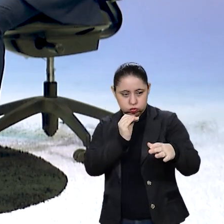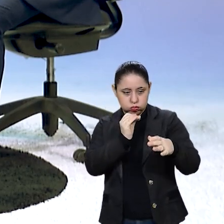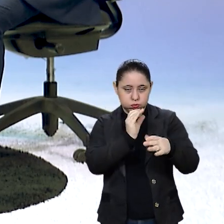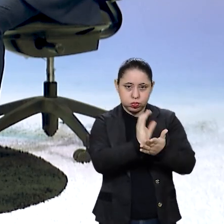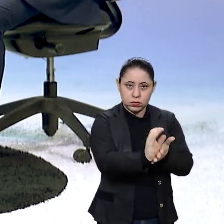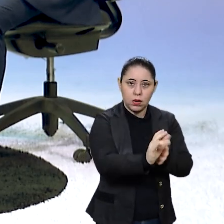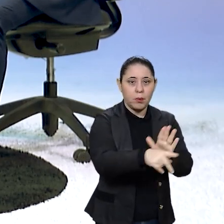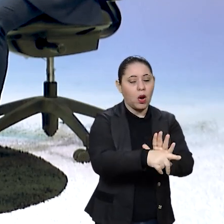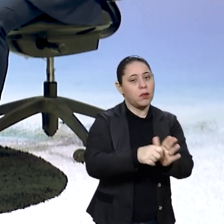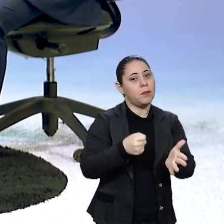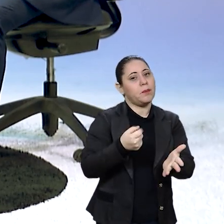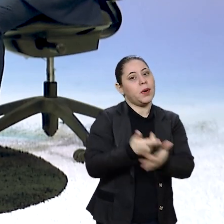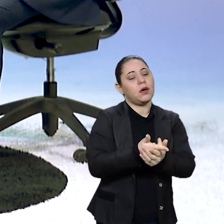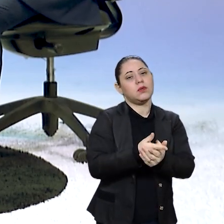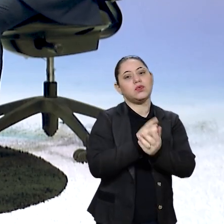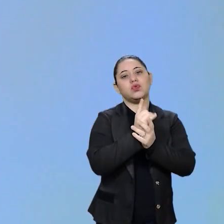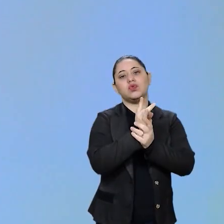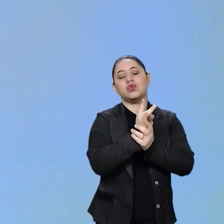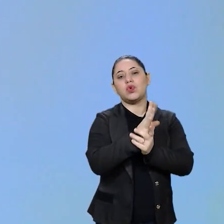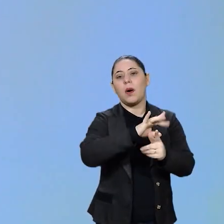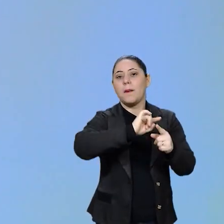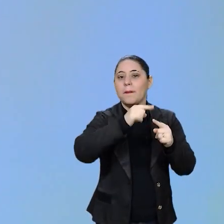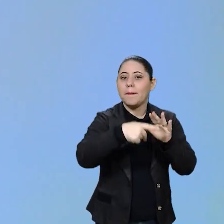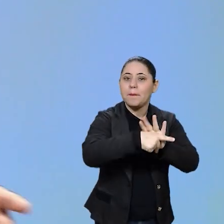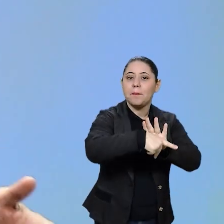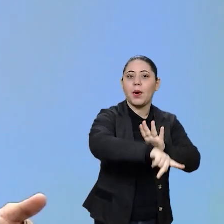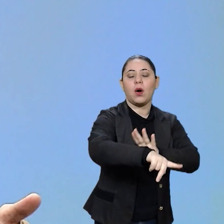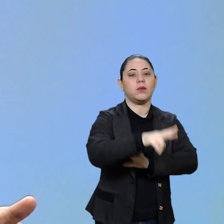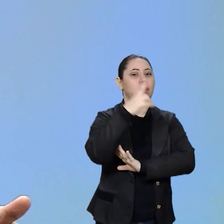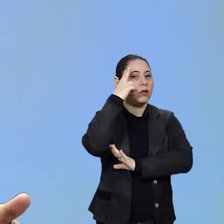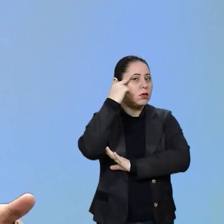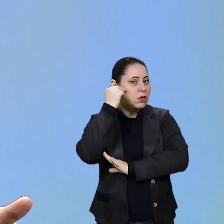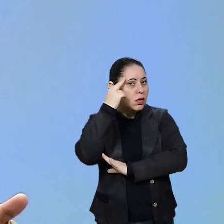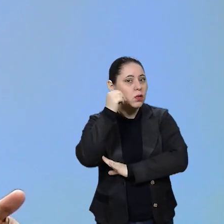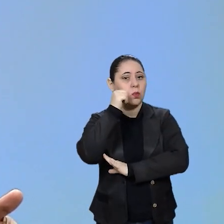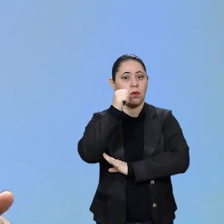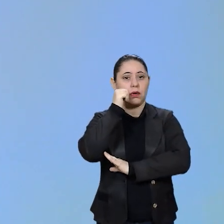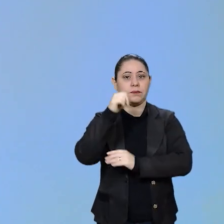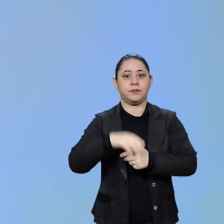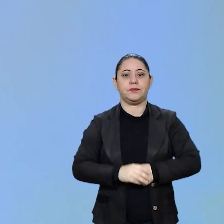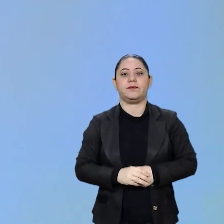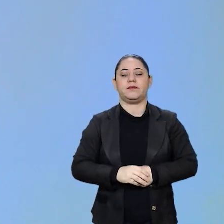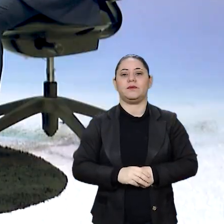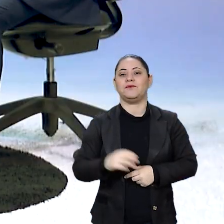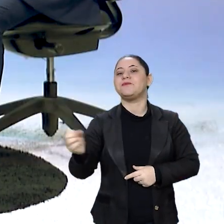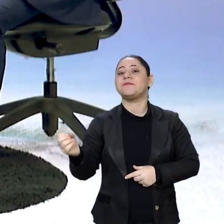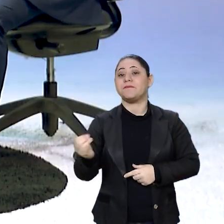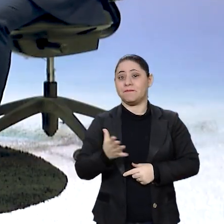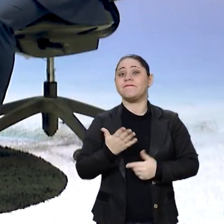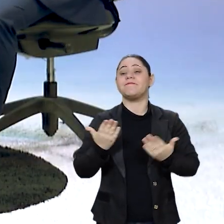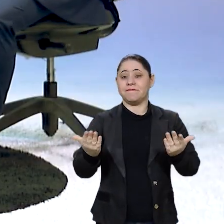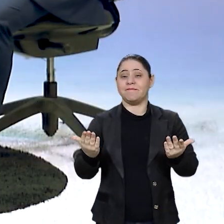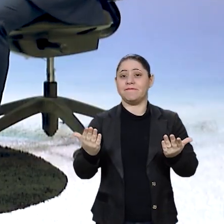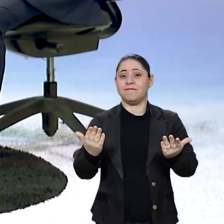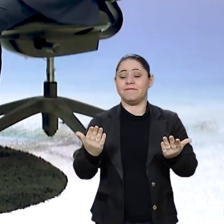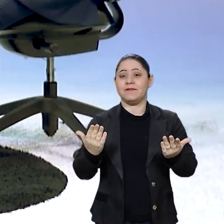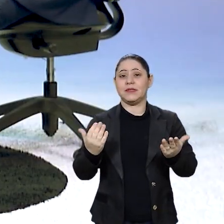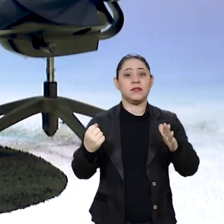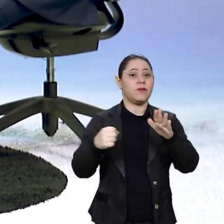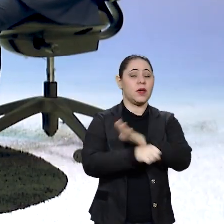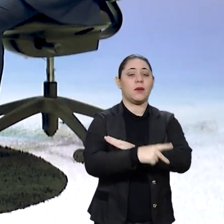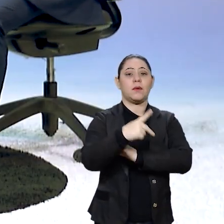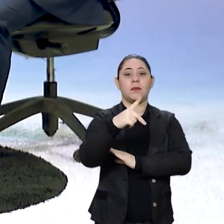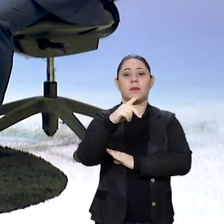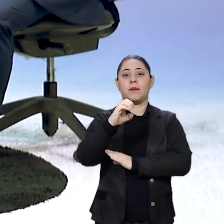mulheres. Essa novidade ela foi implementada por uma PEC muito recente também, né? Valeu já para a última